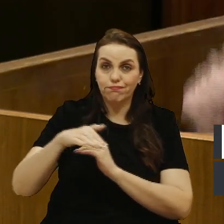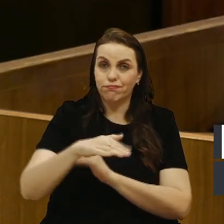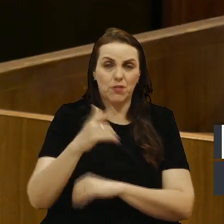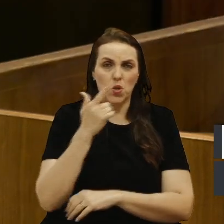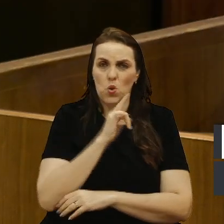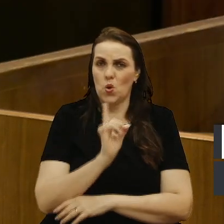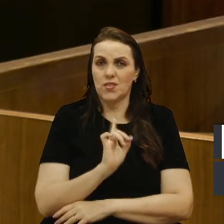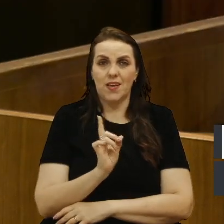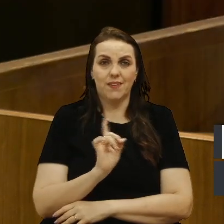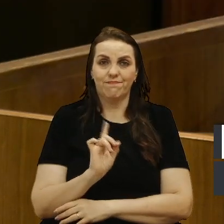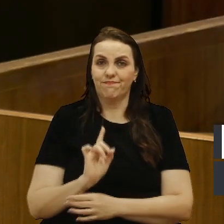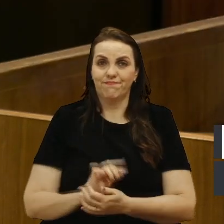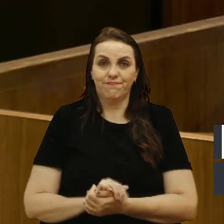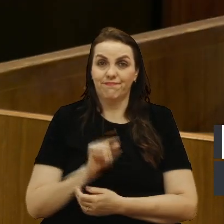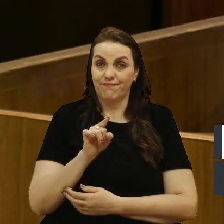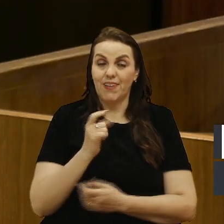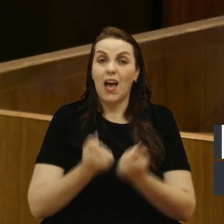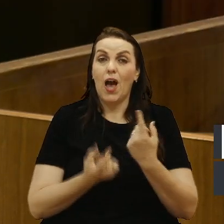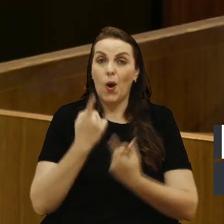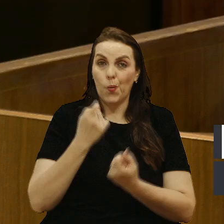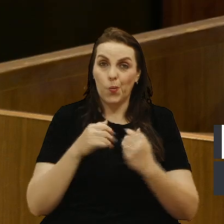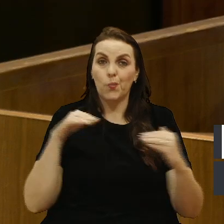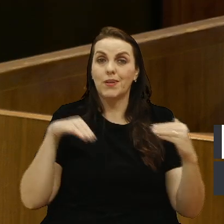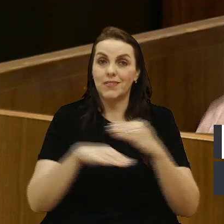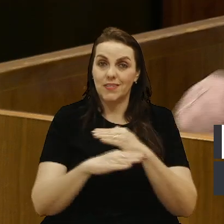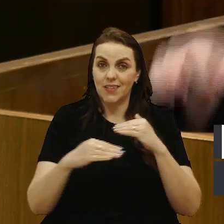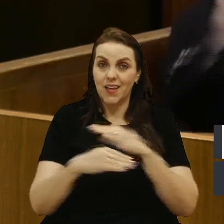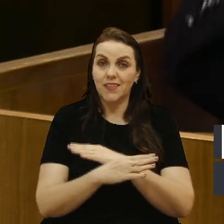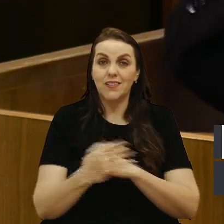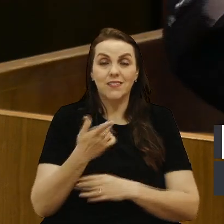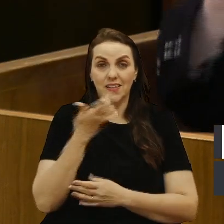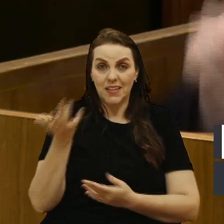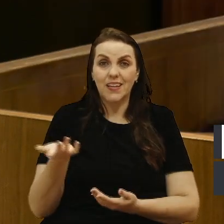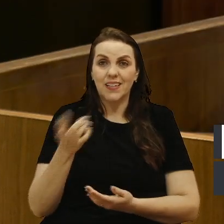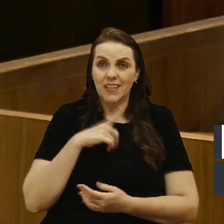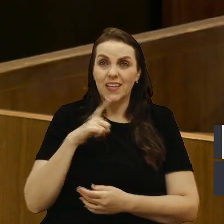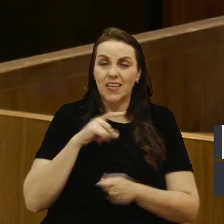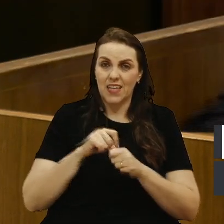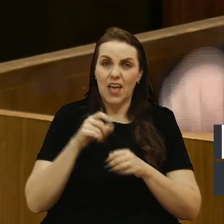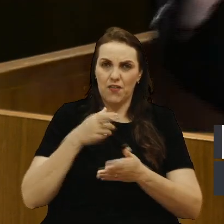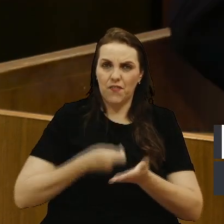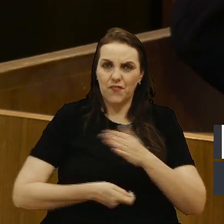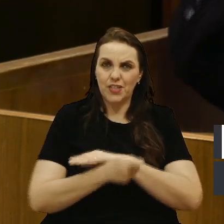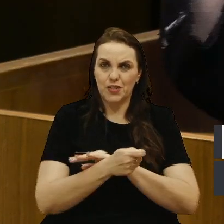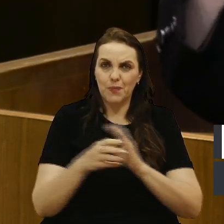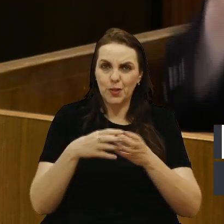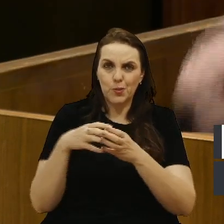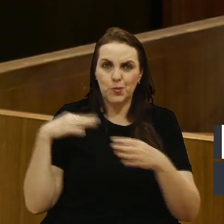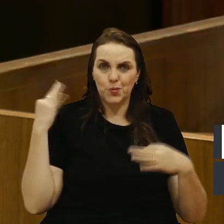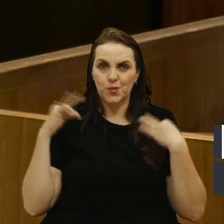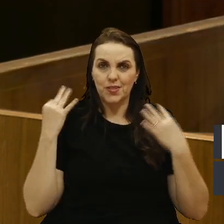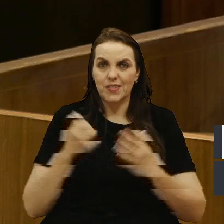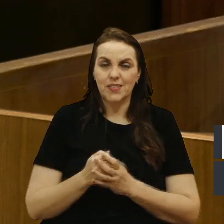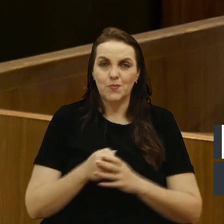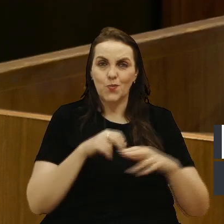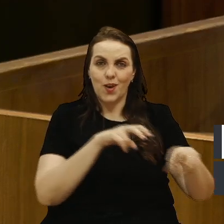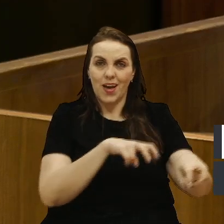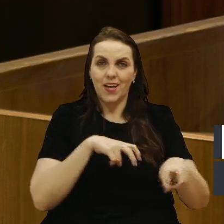consegue descer um ônibus lá, em algumas estradas. E aí a gente quer investir em turismo, a gente quer investir em